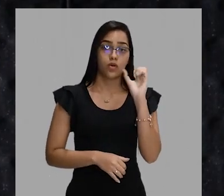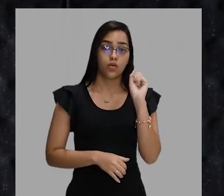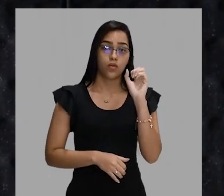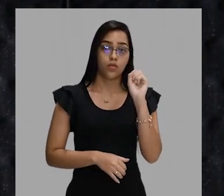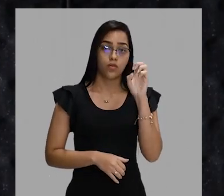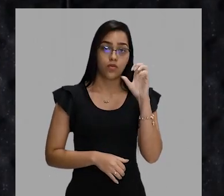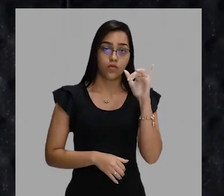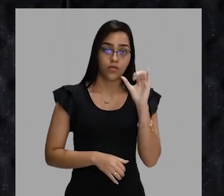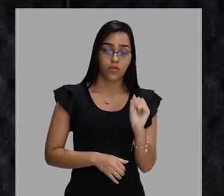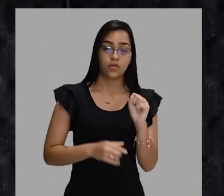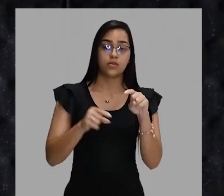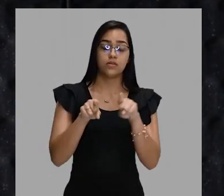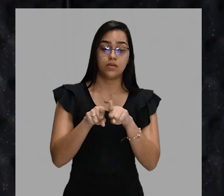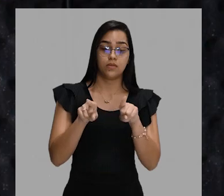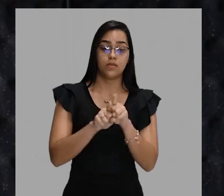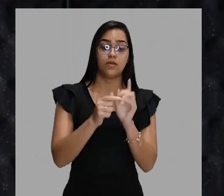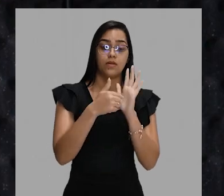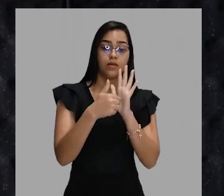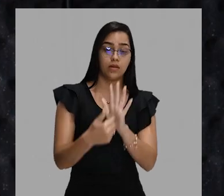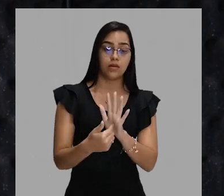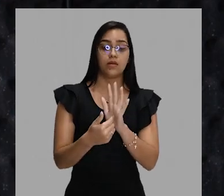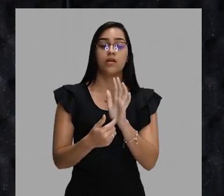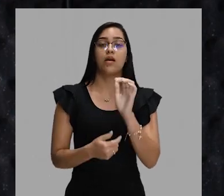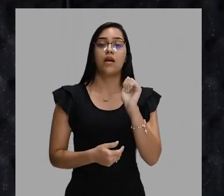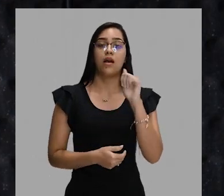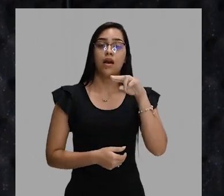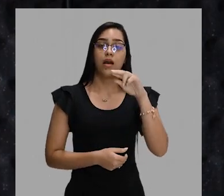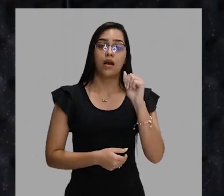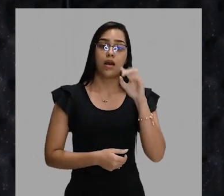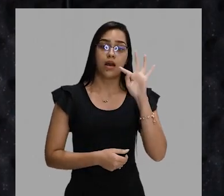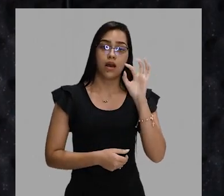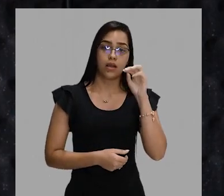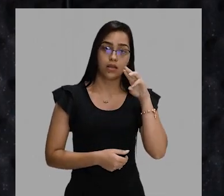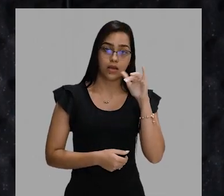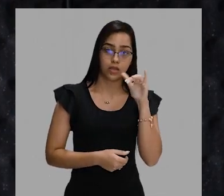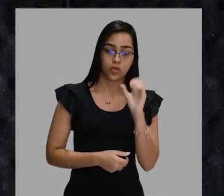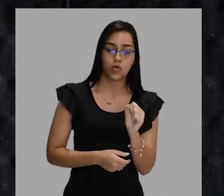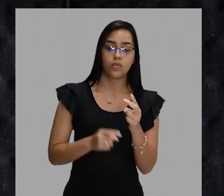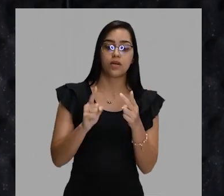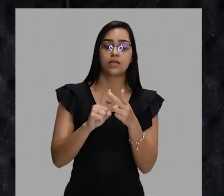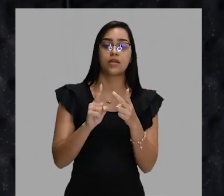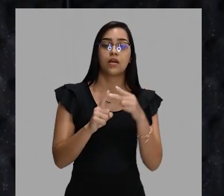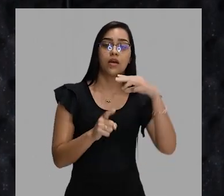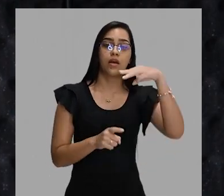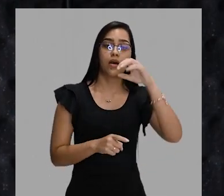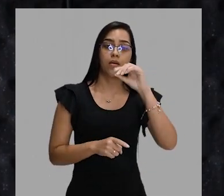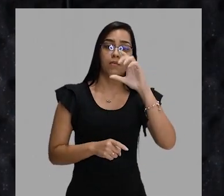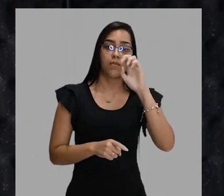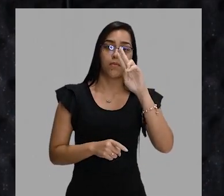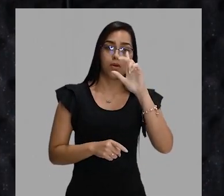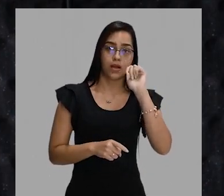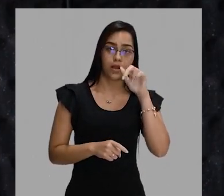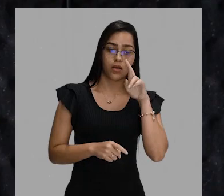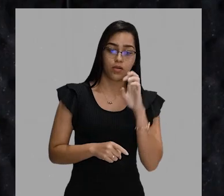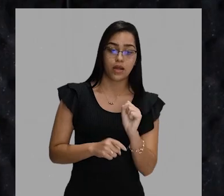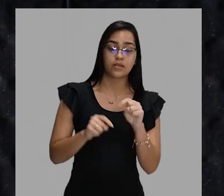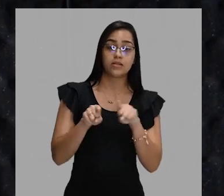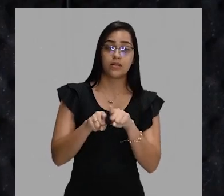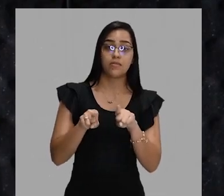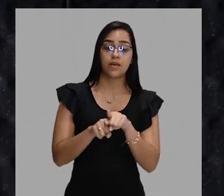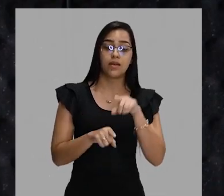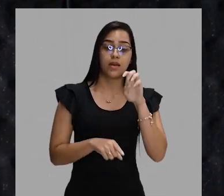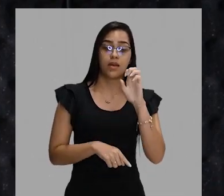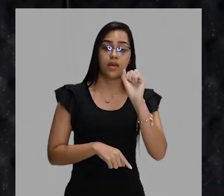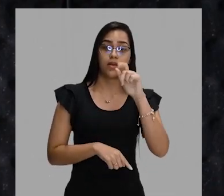fósseis, sobre as evidências anatômicas, evidências moleculares e o que seria a especiação. Bem,